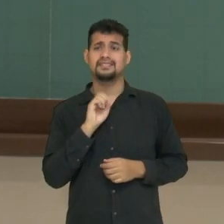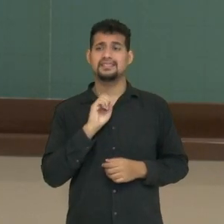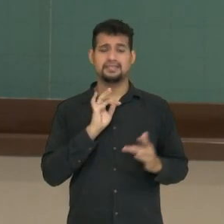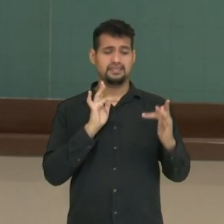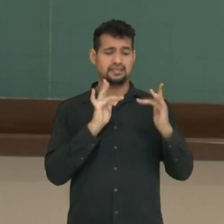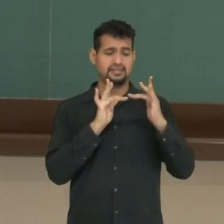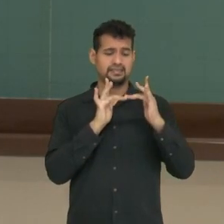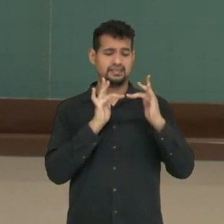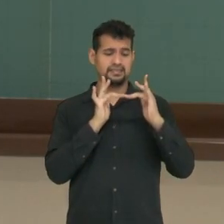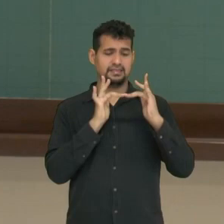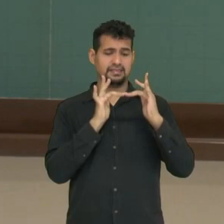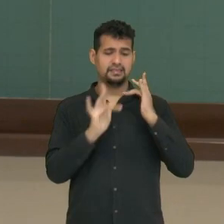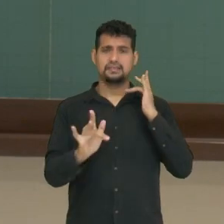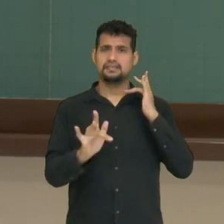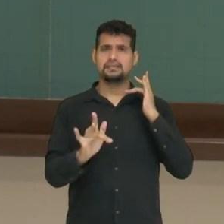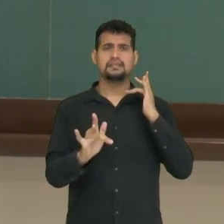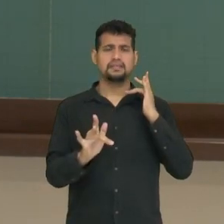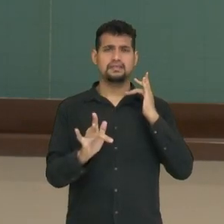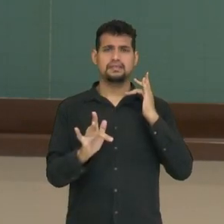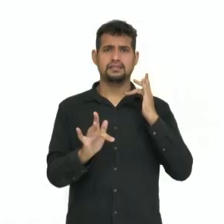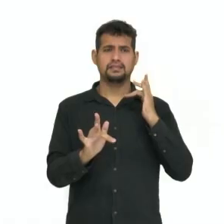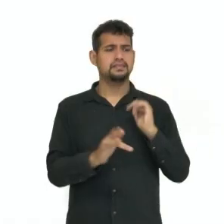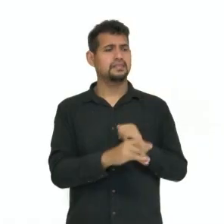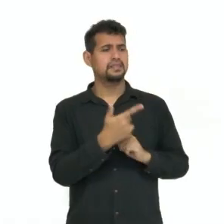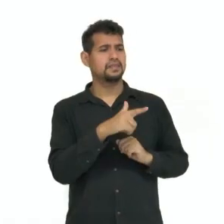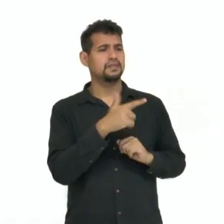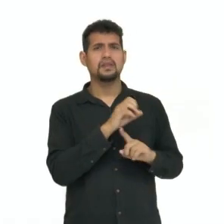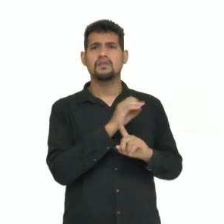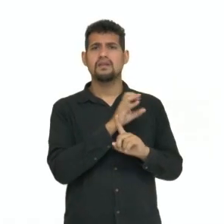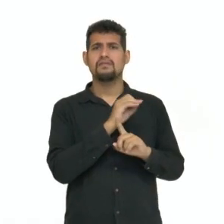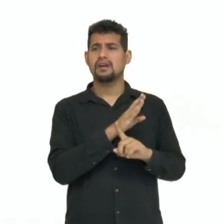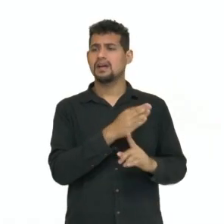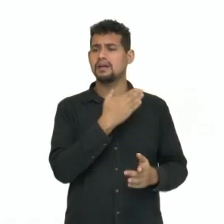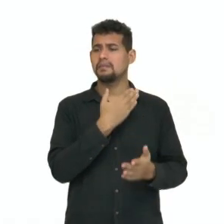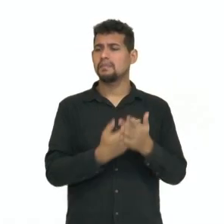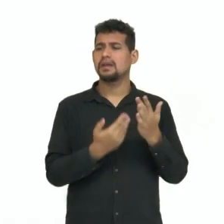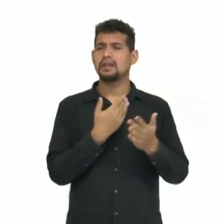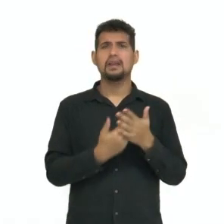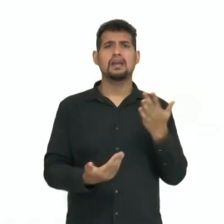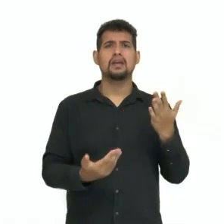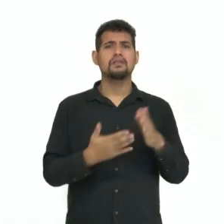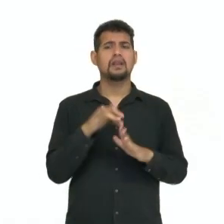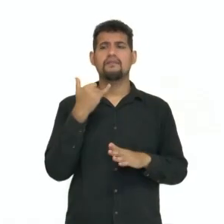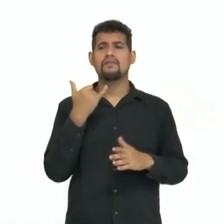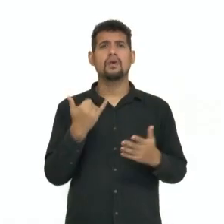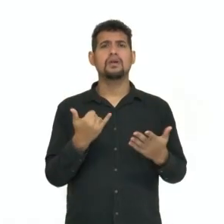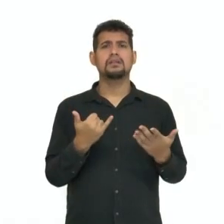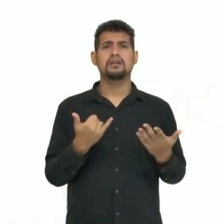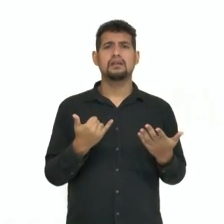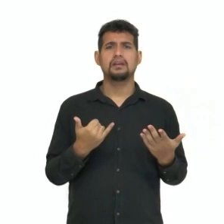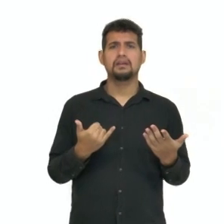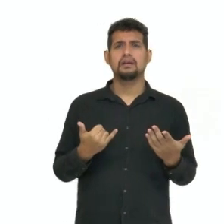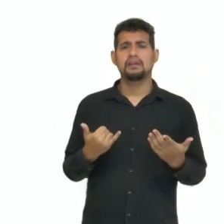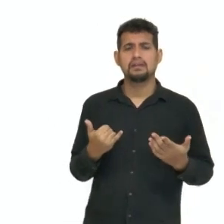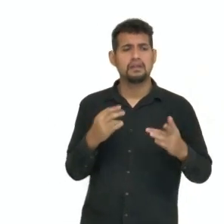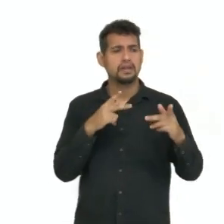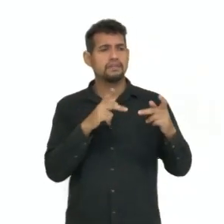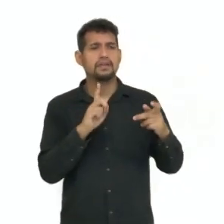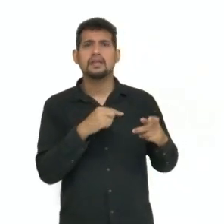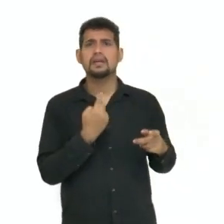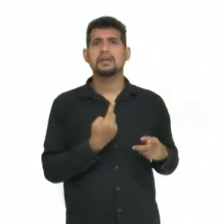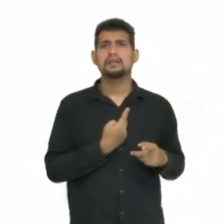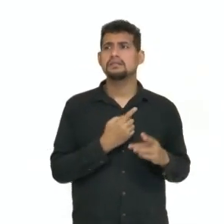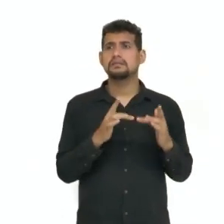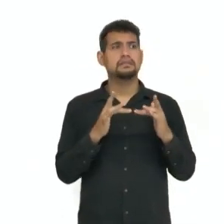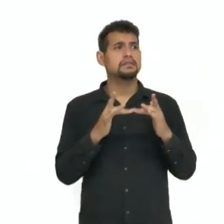desconexão. Estar sem Wi-Fi, perder a cobertura do telefone celular, ver a nossa